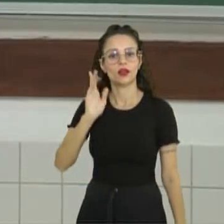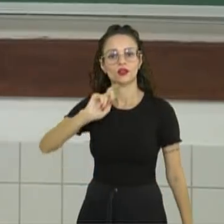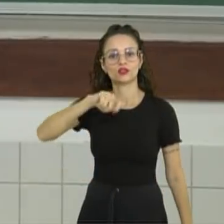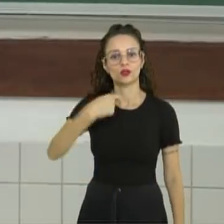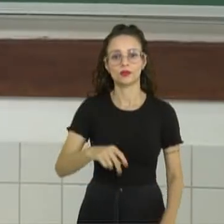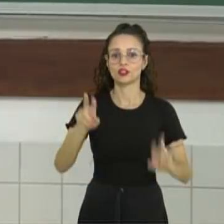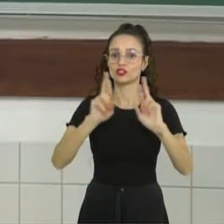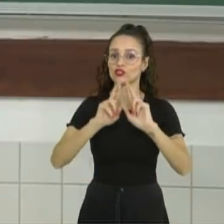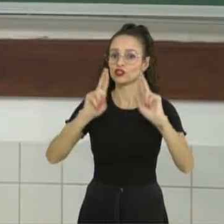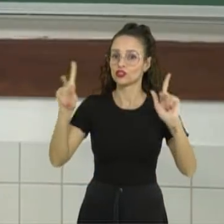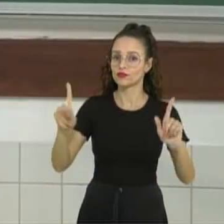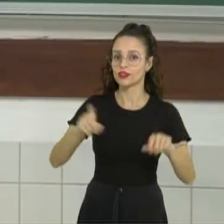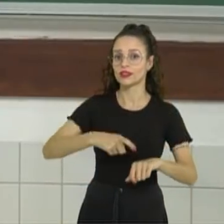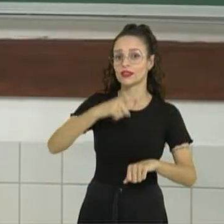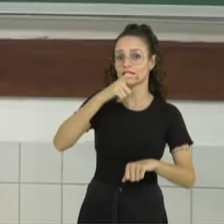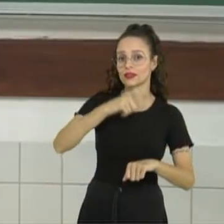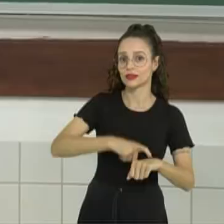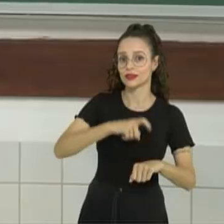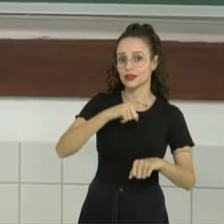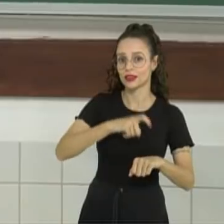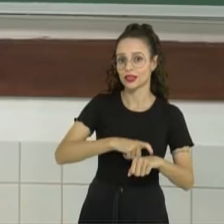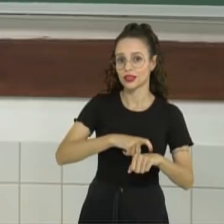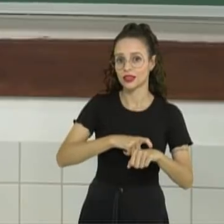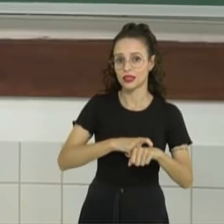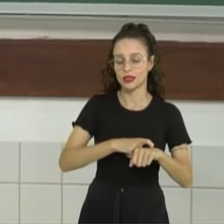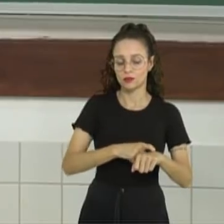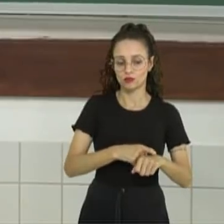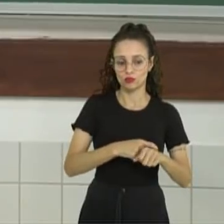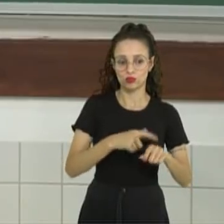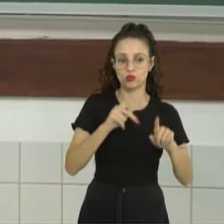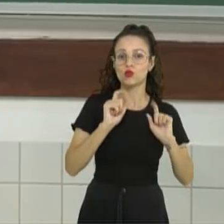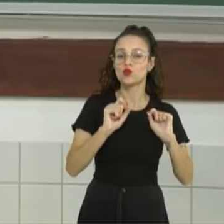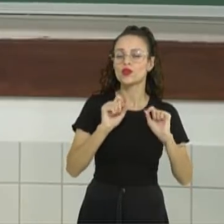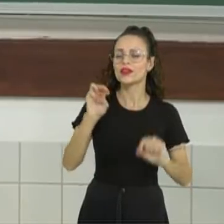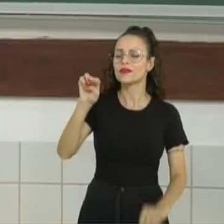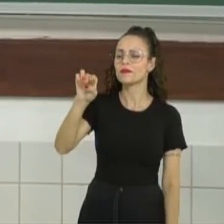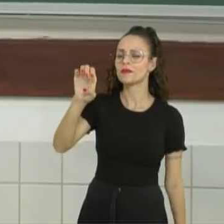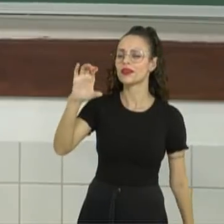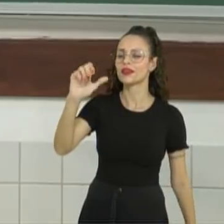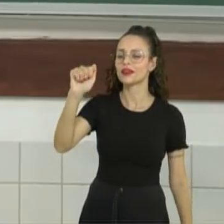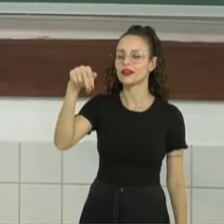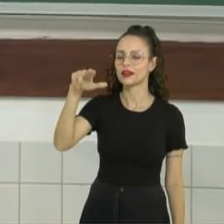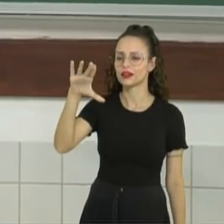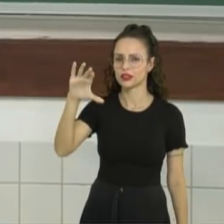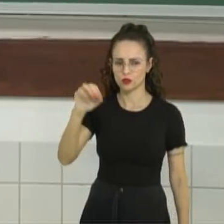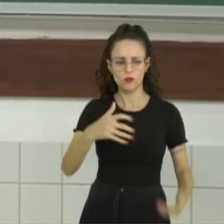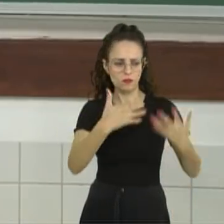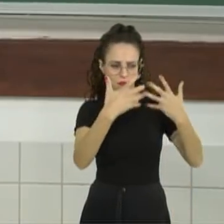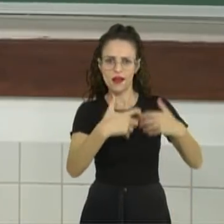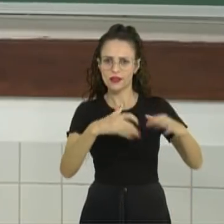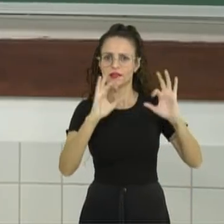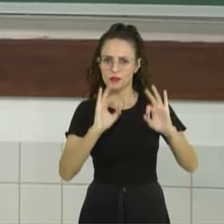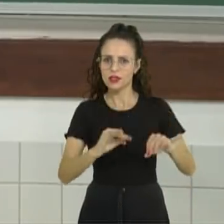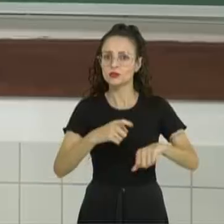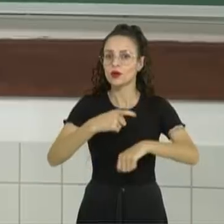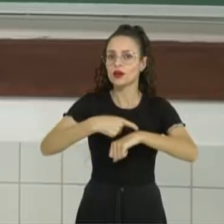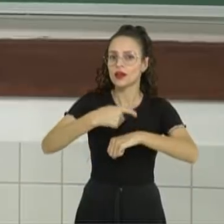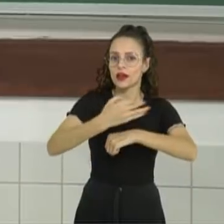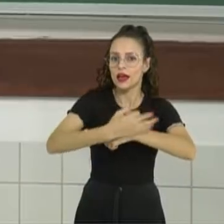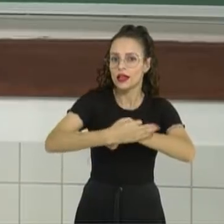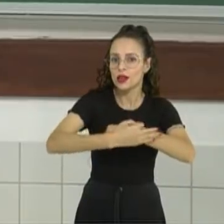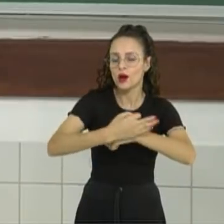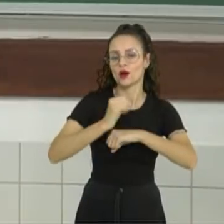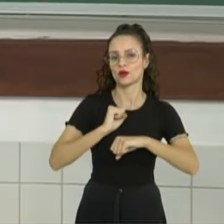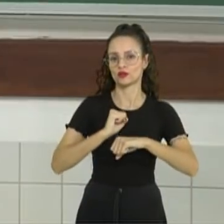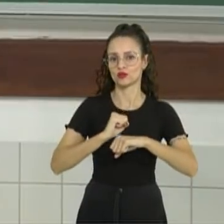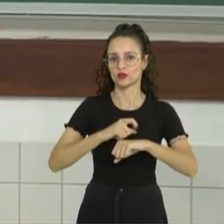diferenças entre o tempo mecânico e o tempo da natureza. E mecânico se entende como uma máquina mesmo. Relógio de